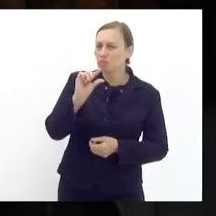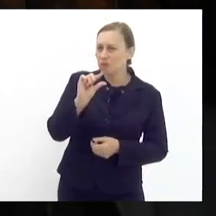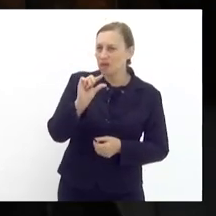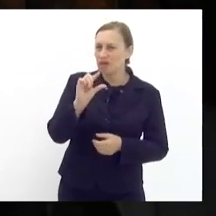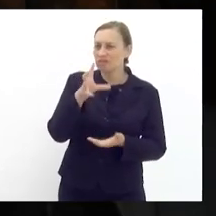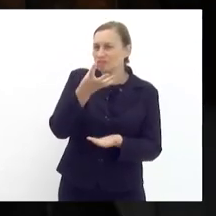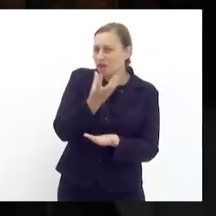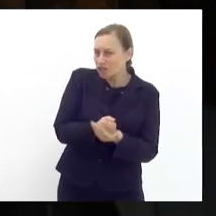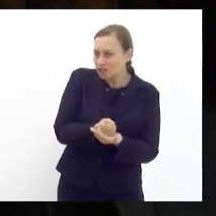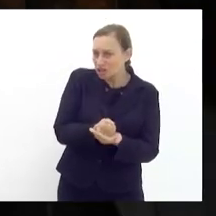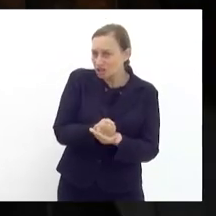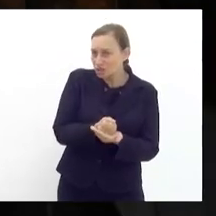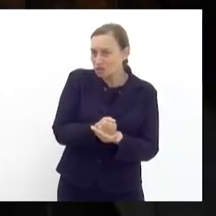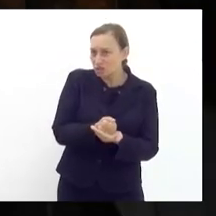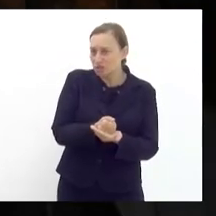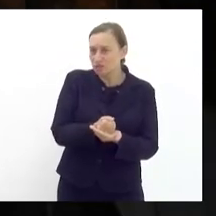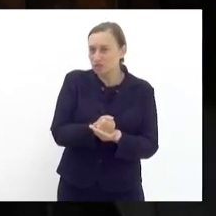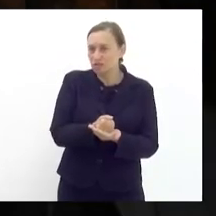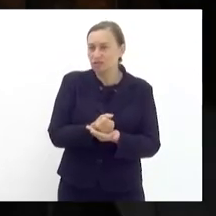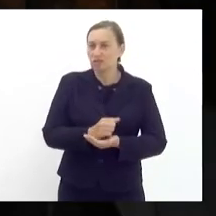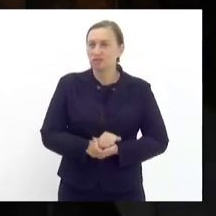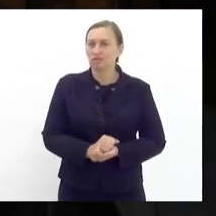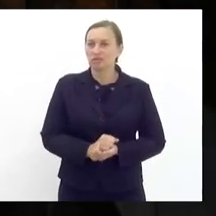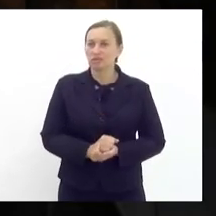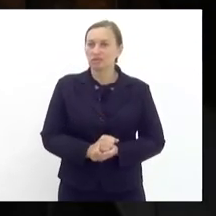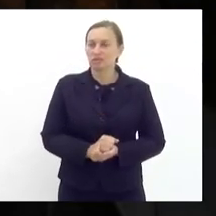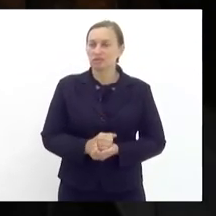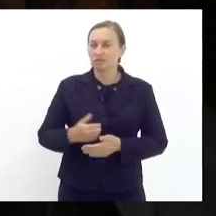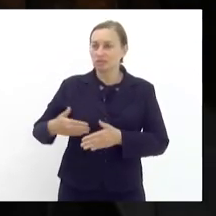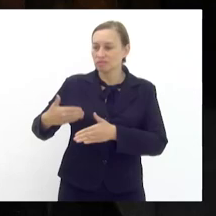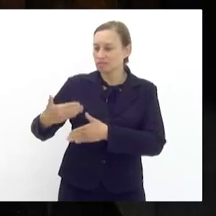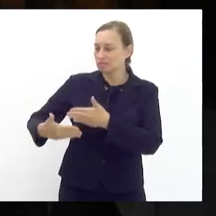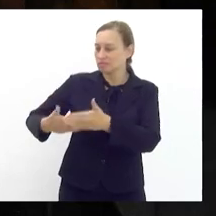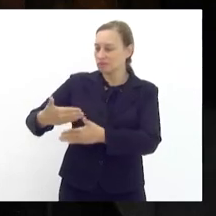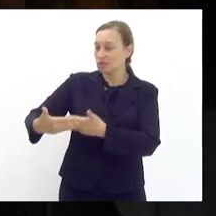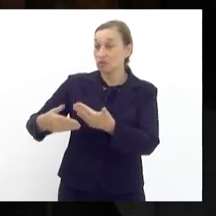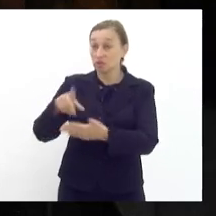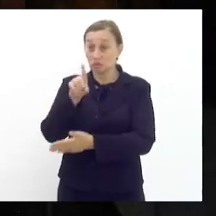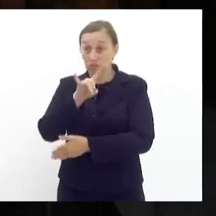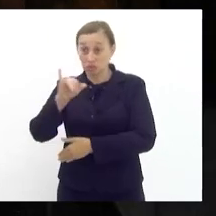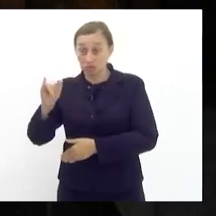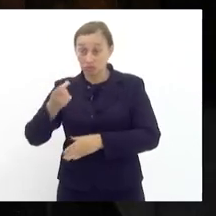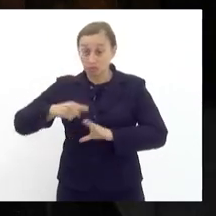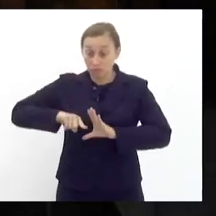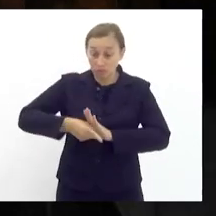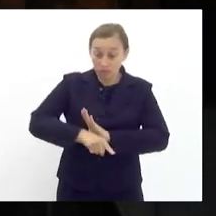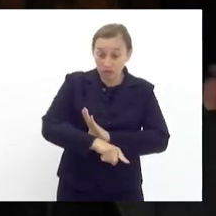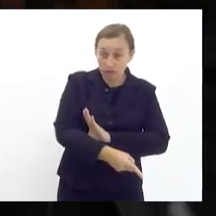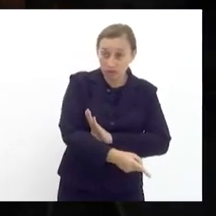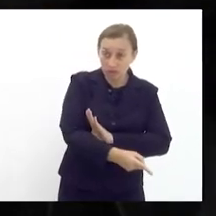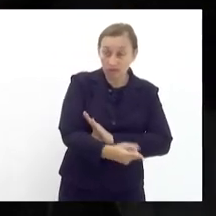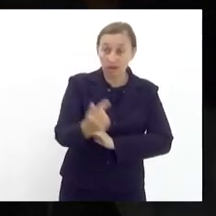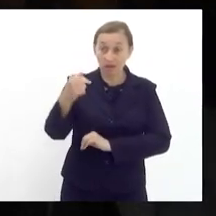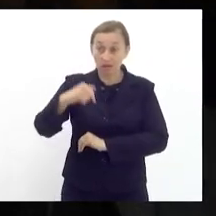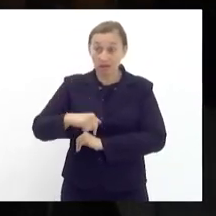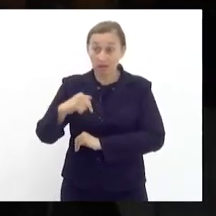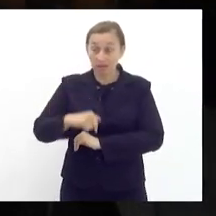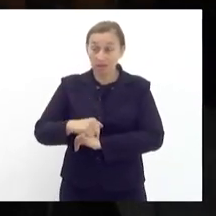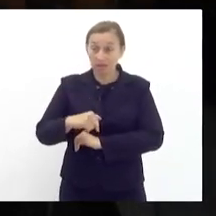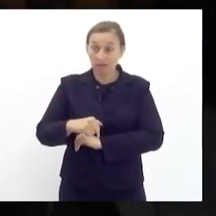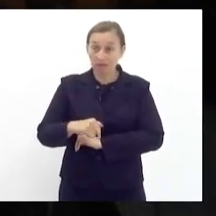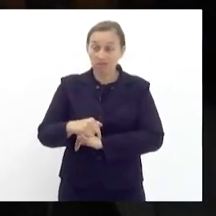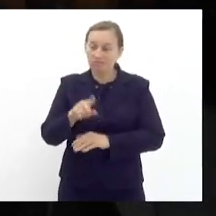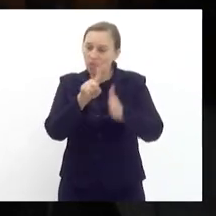o registro porque no decorrer do dia aprofundaremos aqui a nossa